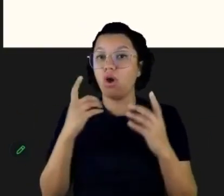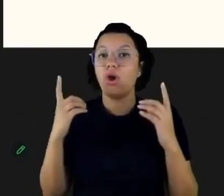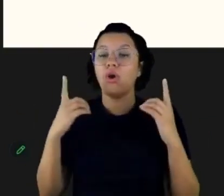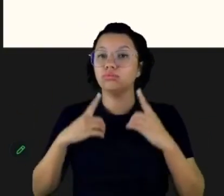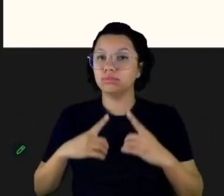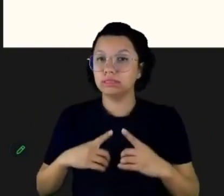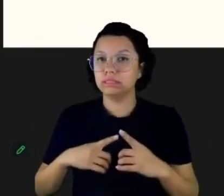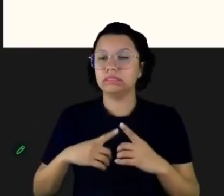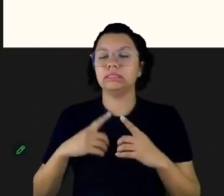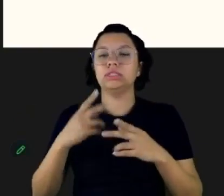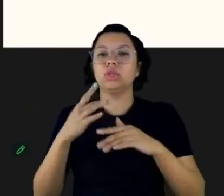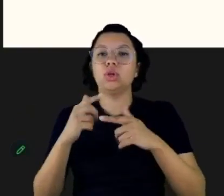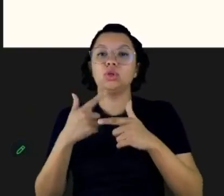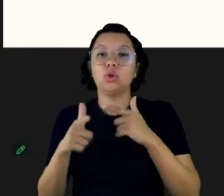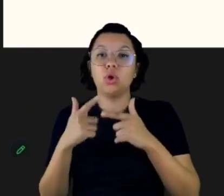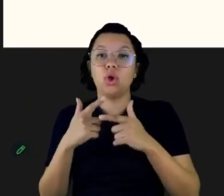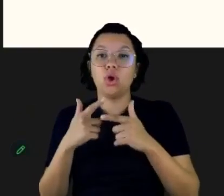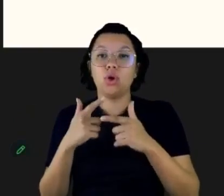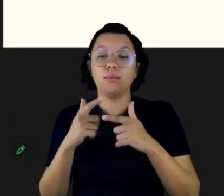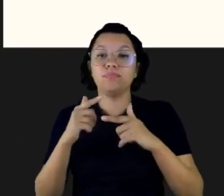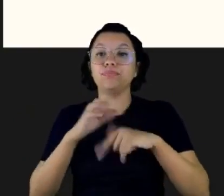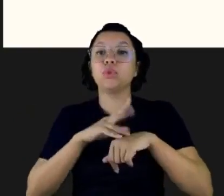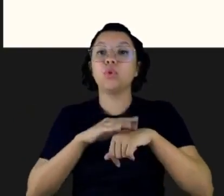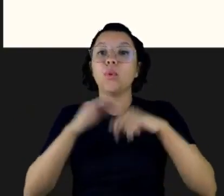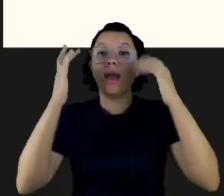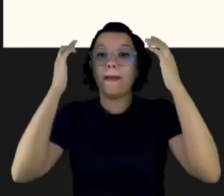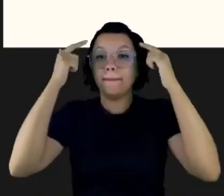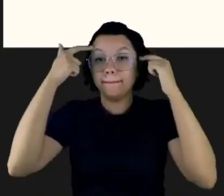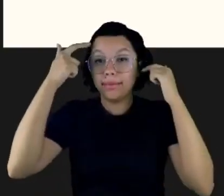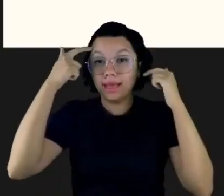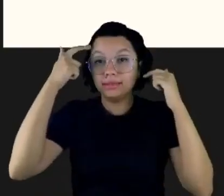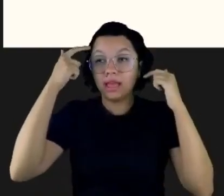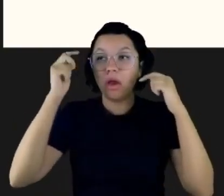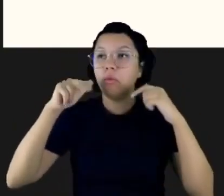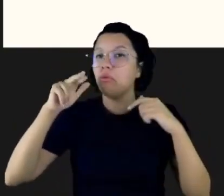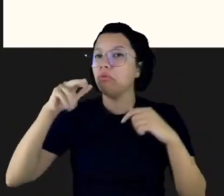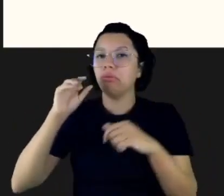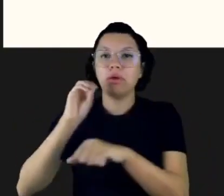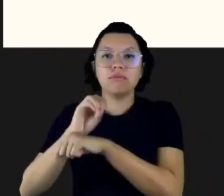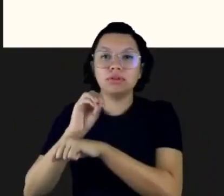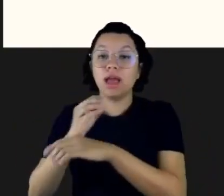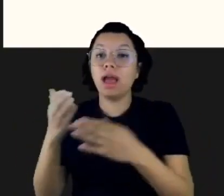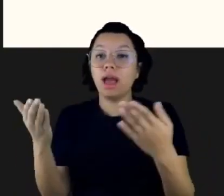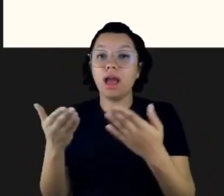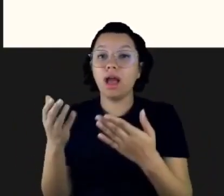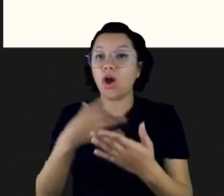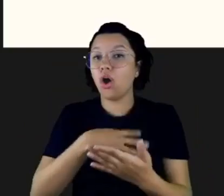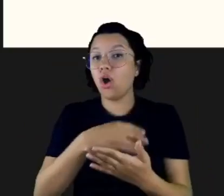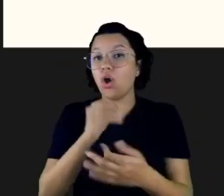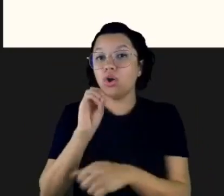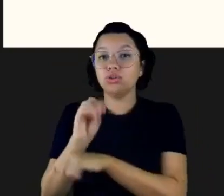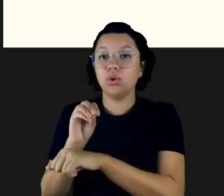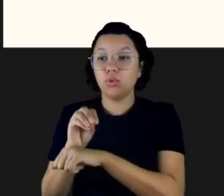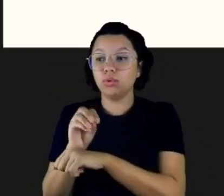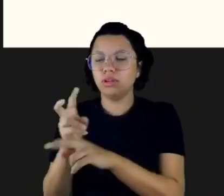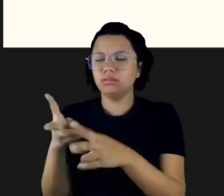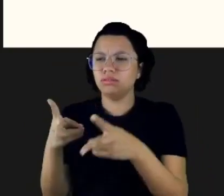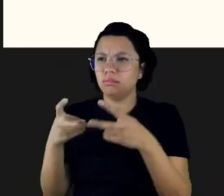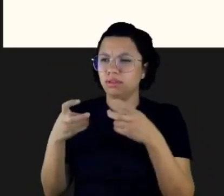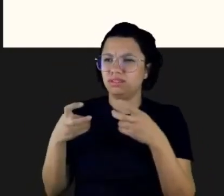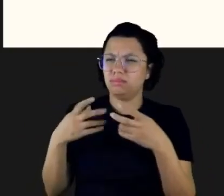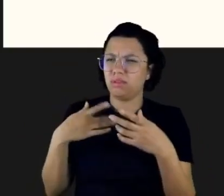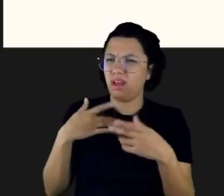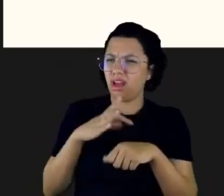mentais que nunca foram tratados. E agora os filhos estão cuidando desses pais, estão se deparando com essas